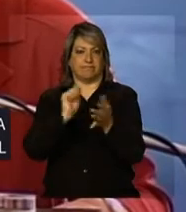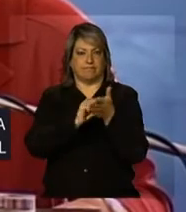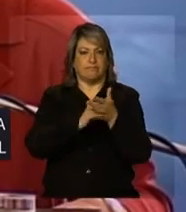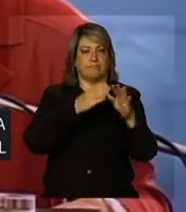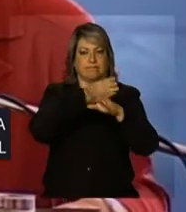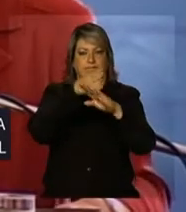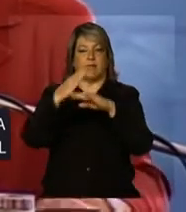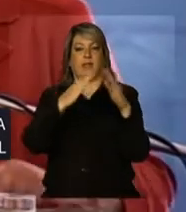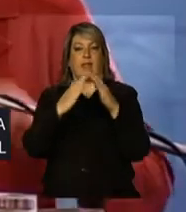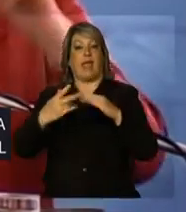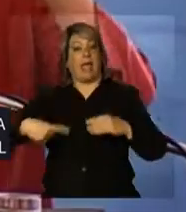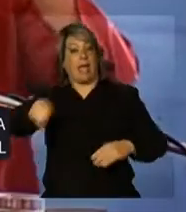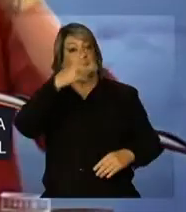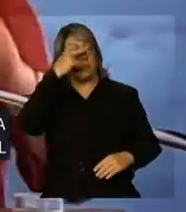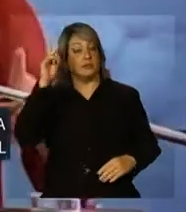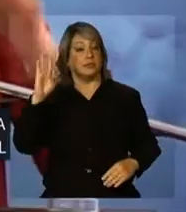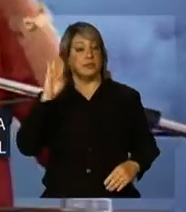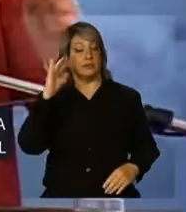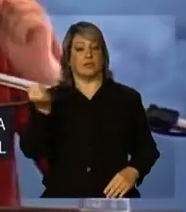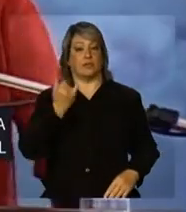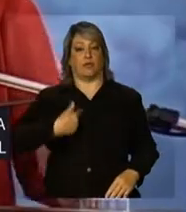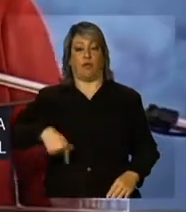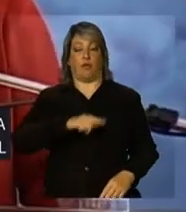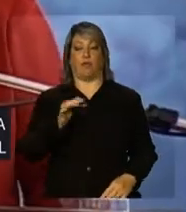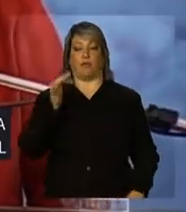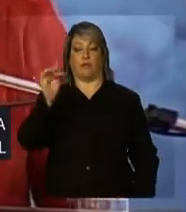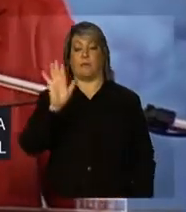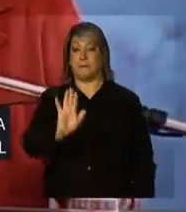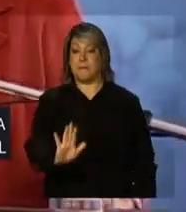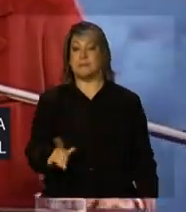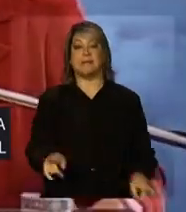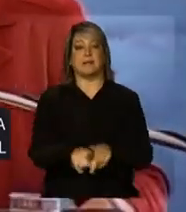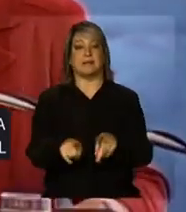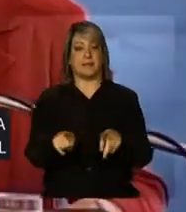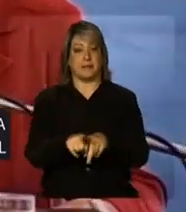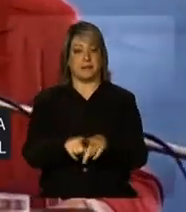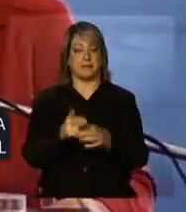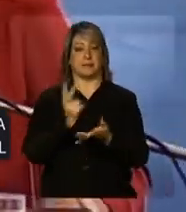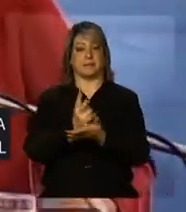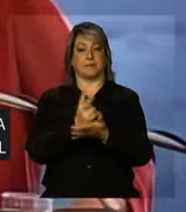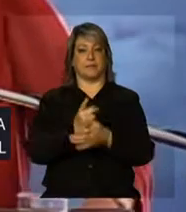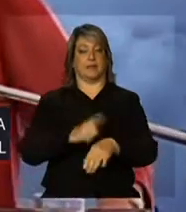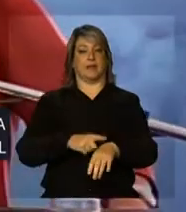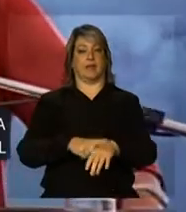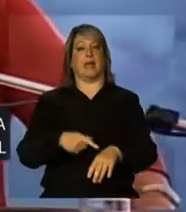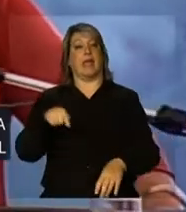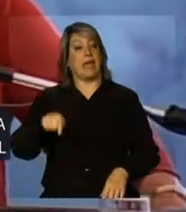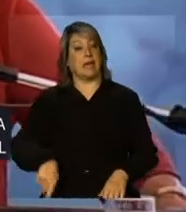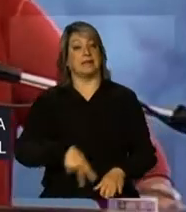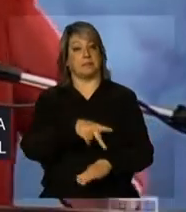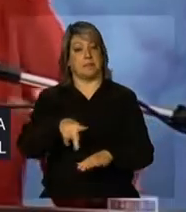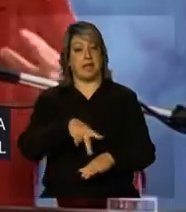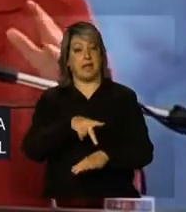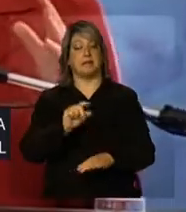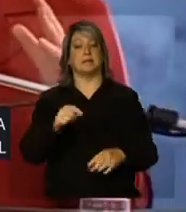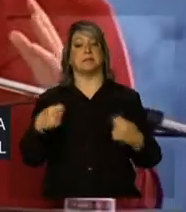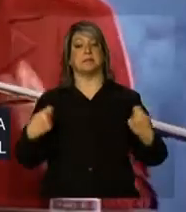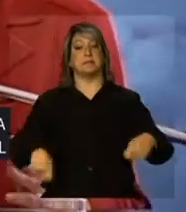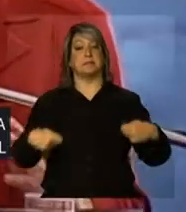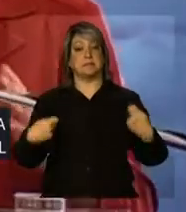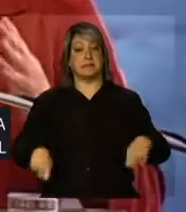para o nosso futuro mas simultaneamente Esse é um país que precisa